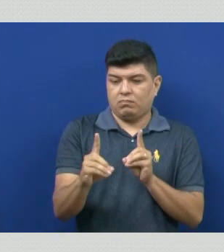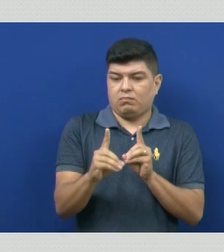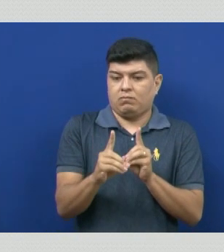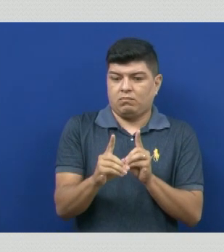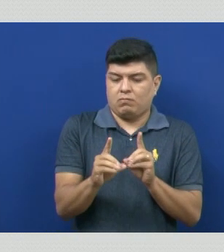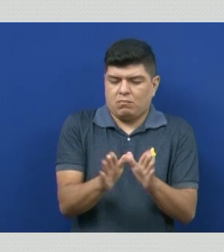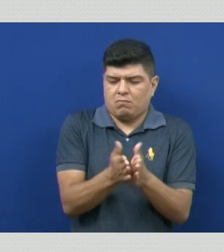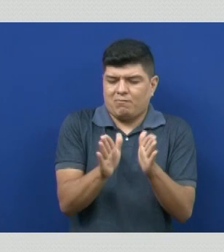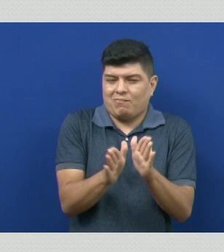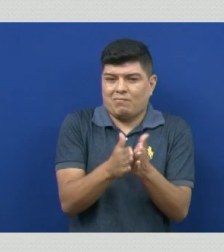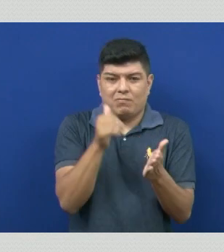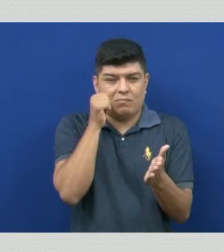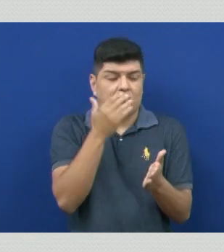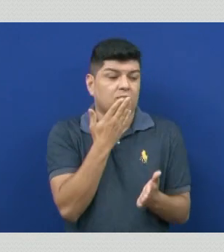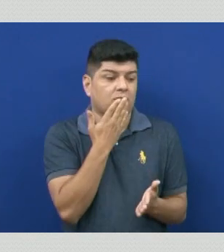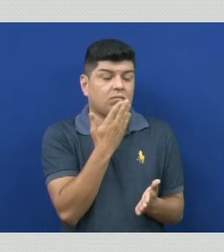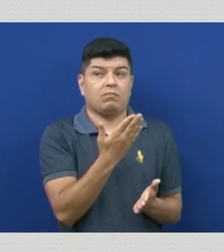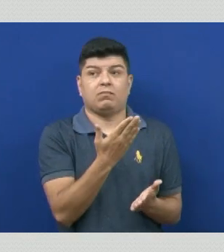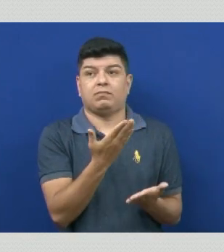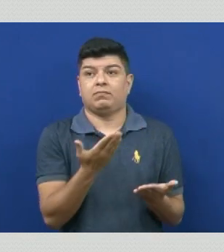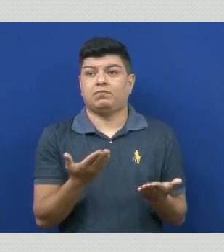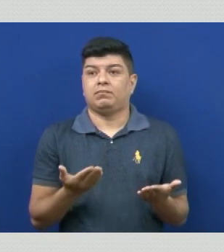pobre mulher que lhe pediu.